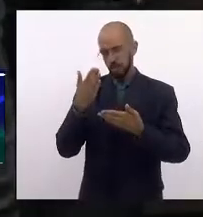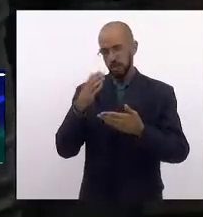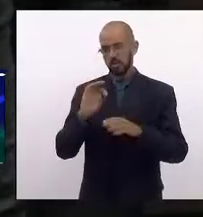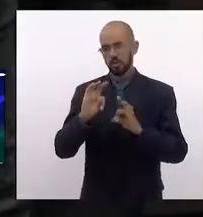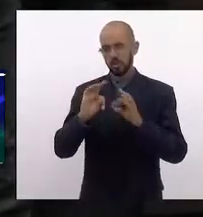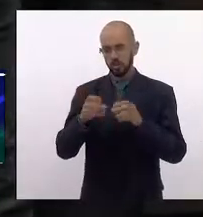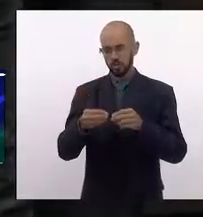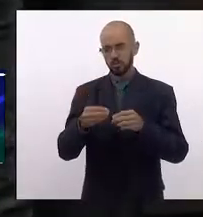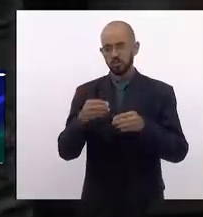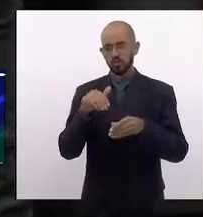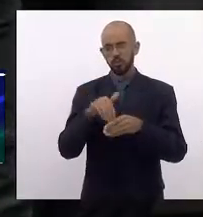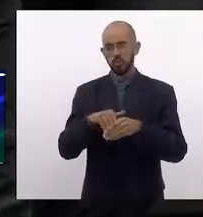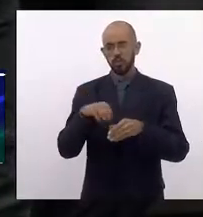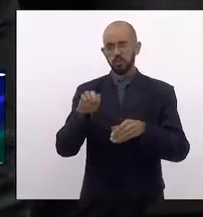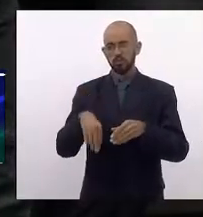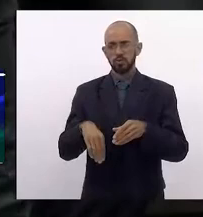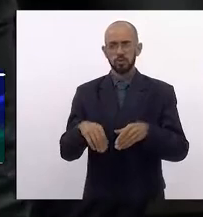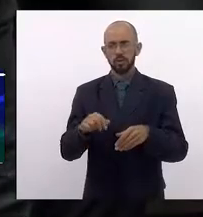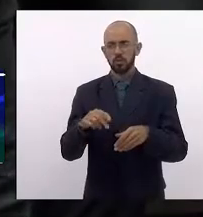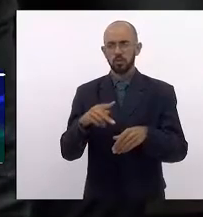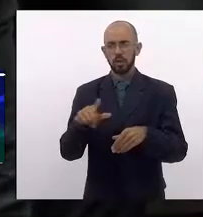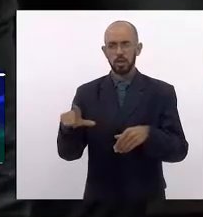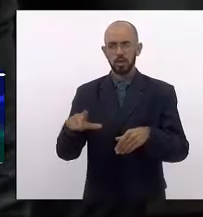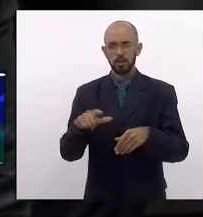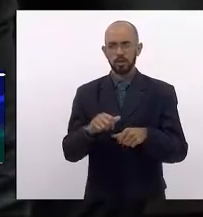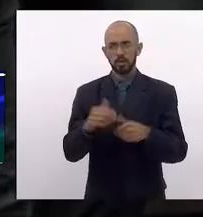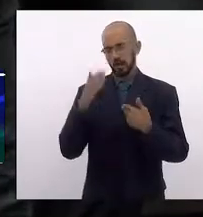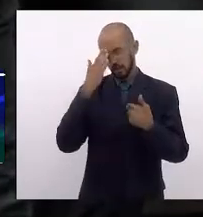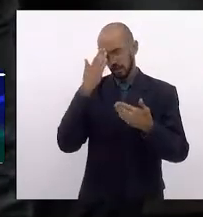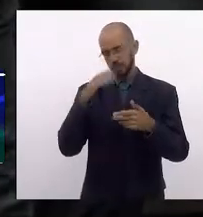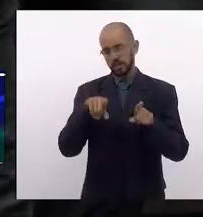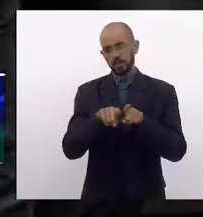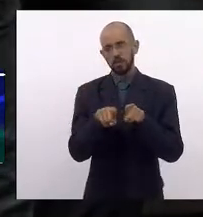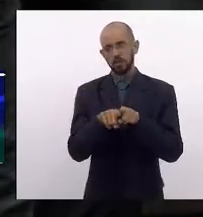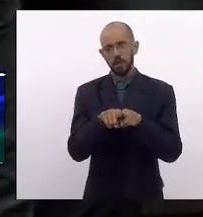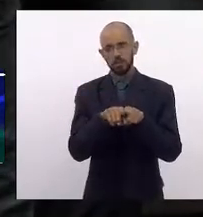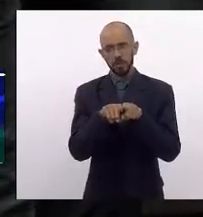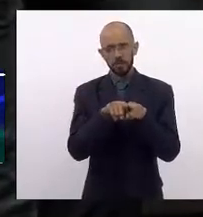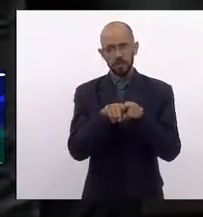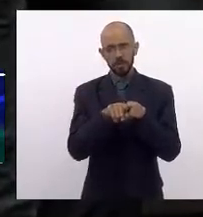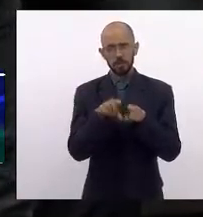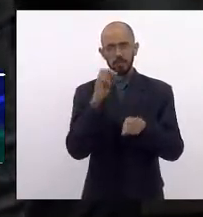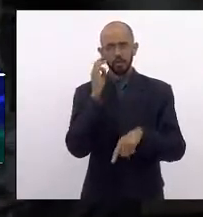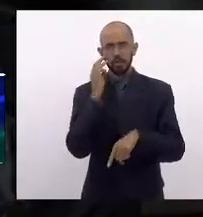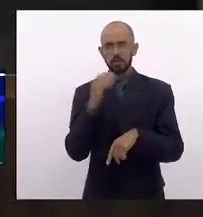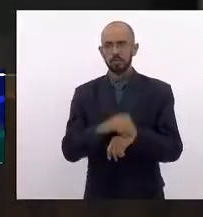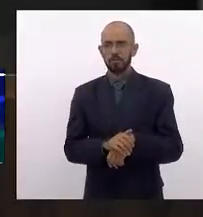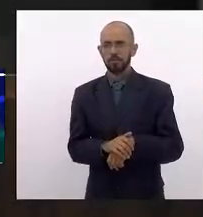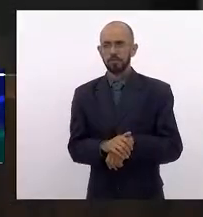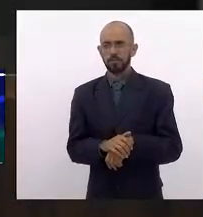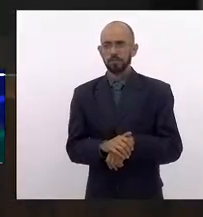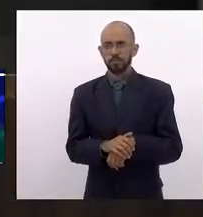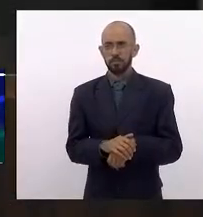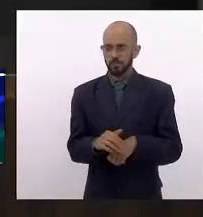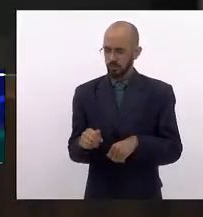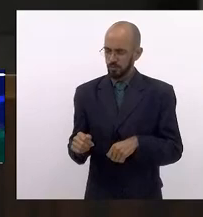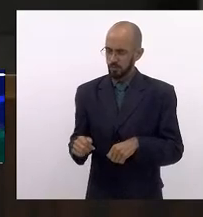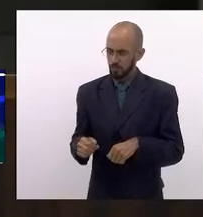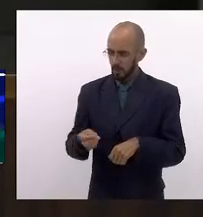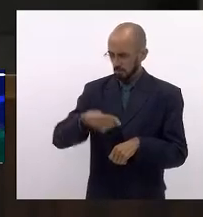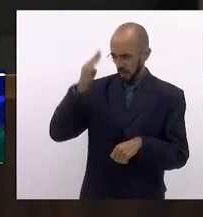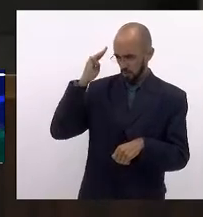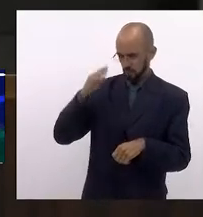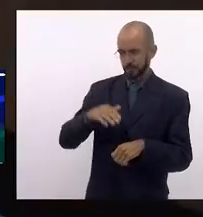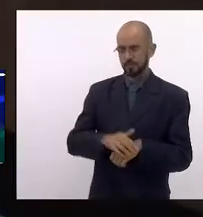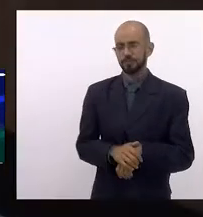aqueles e aquelas que votaram favorável ao projeto e agradecer a parceria aí com waldeck Carneiro você me permitisse uma forma de lá do Márcio é